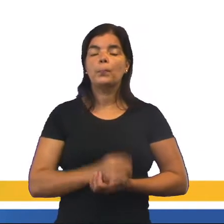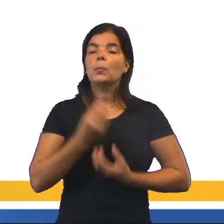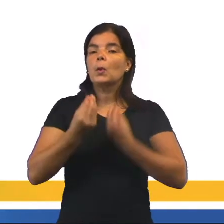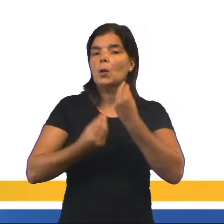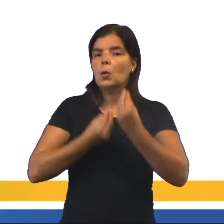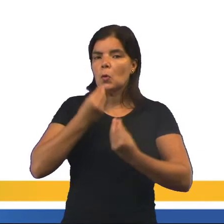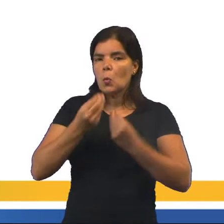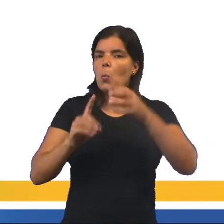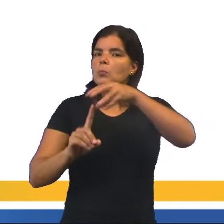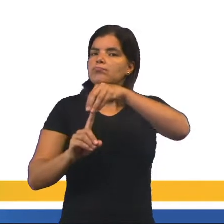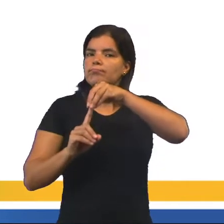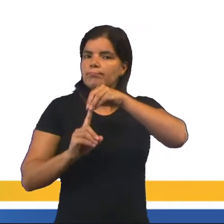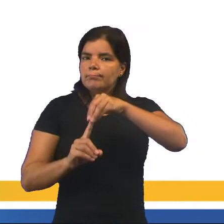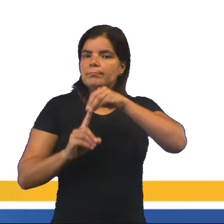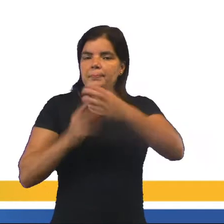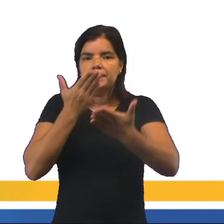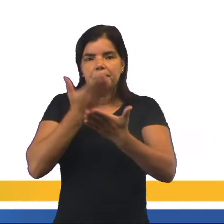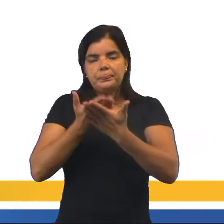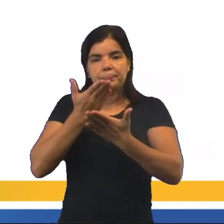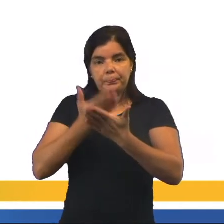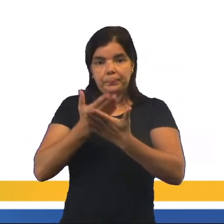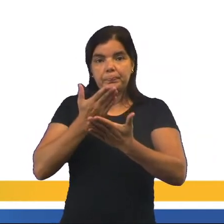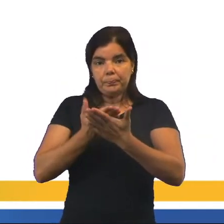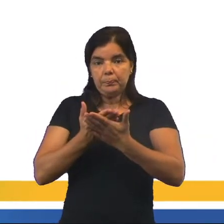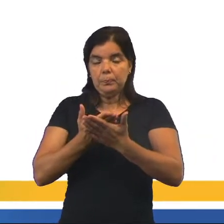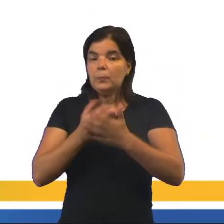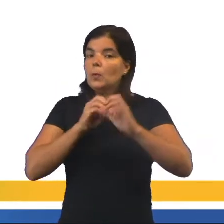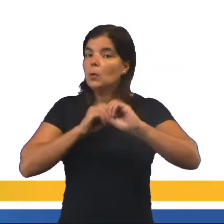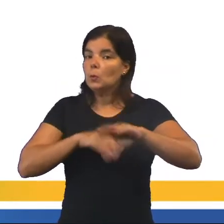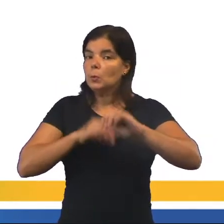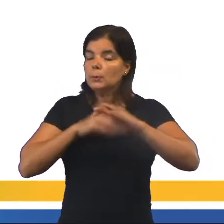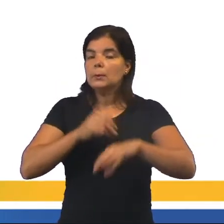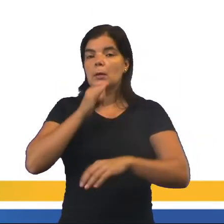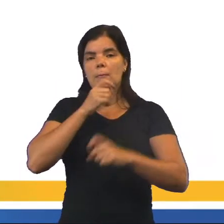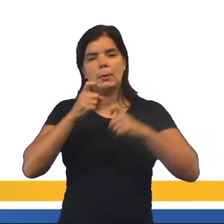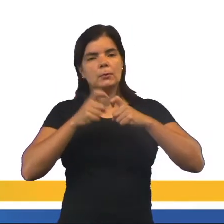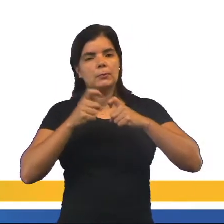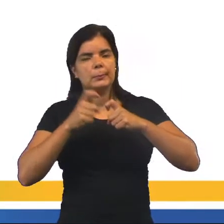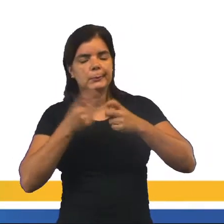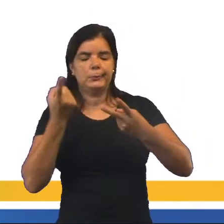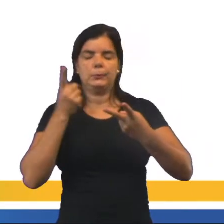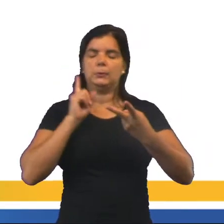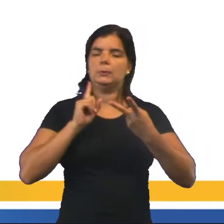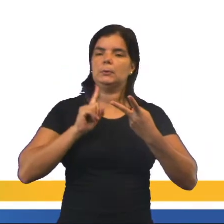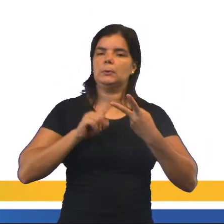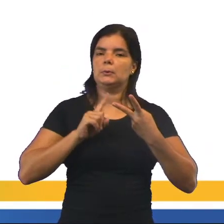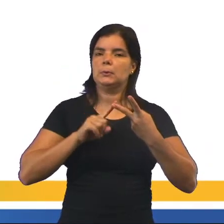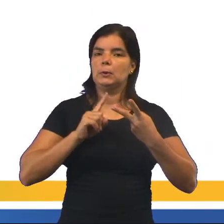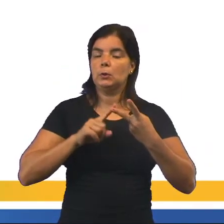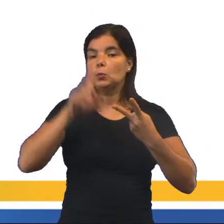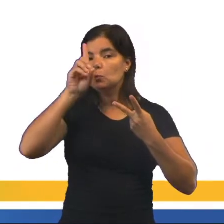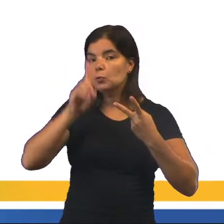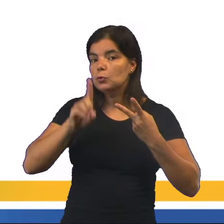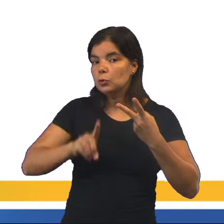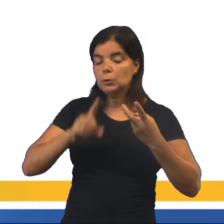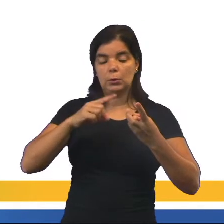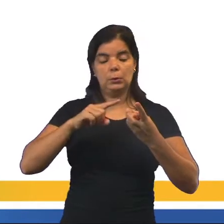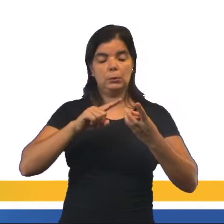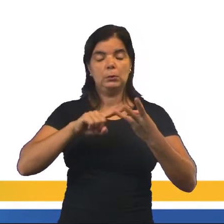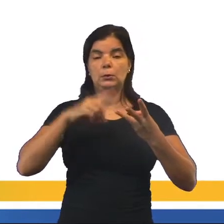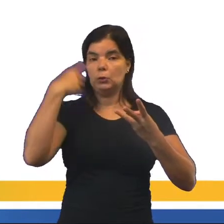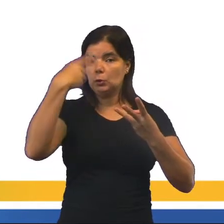como objetivo de estudar uma determinada área do ensino, como medicina, como direito,